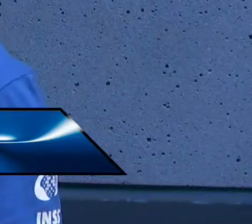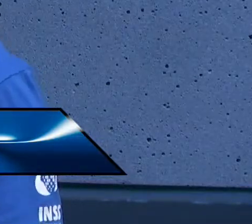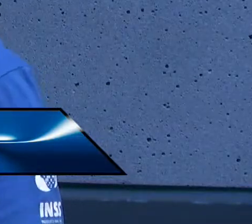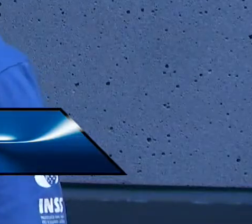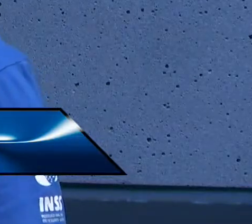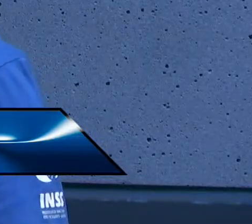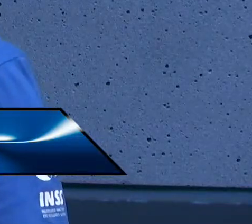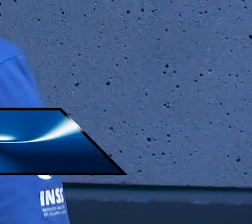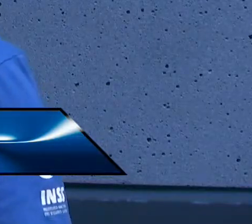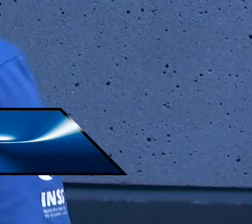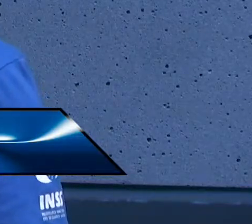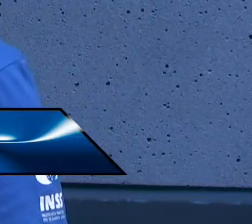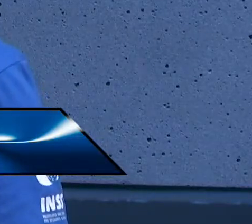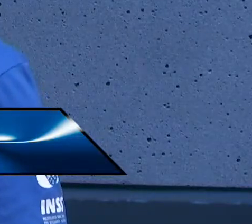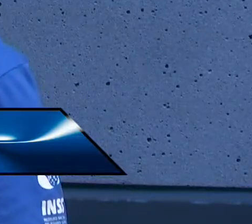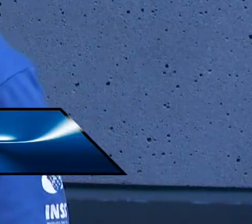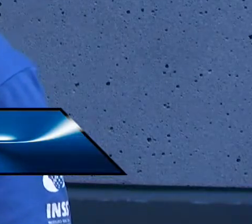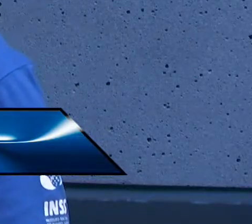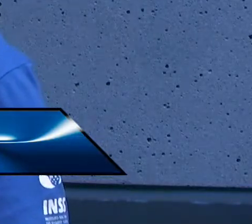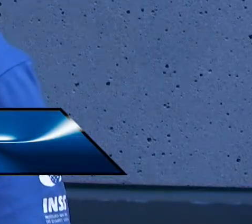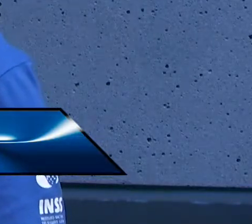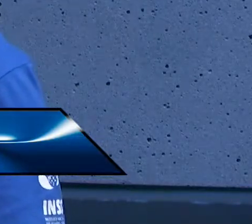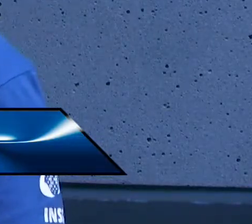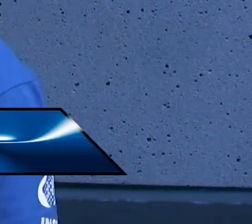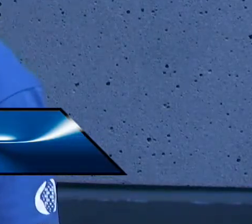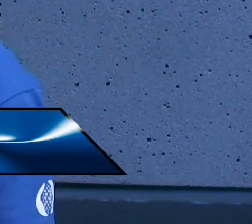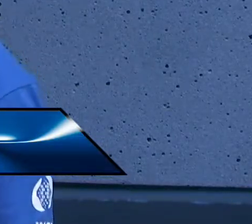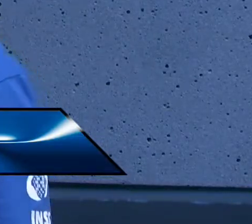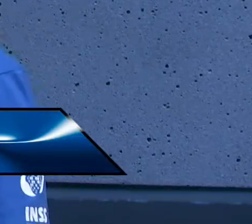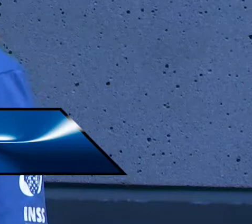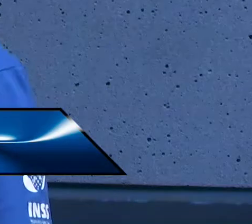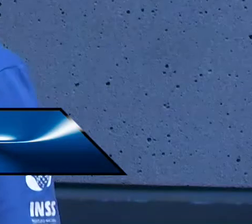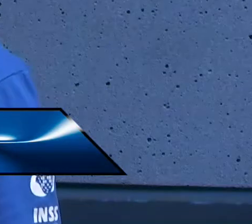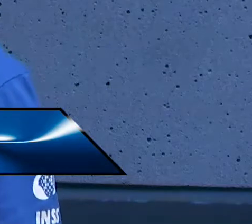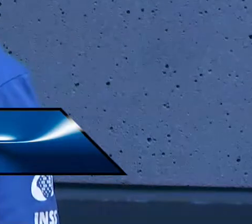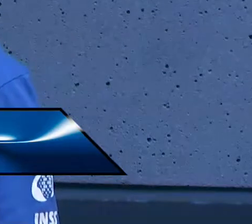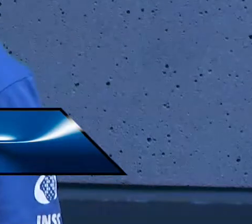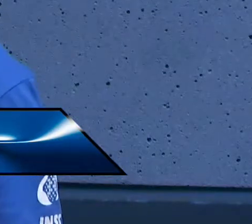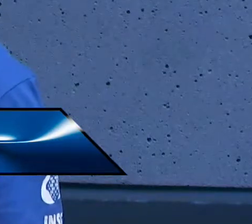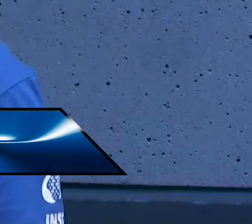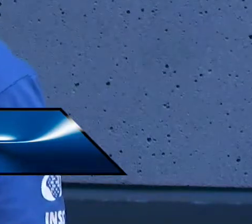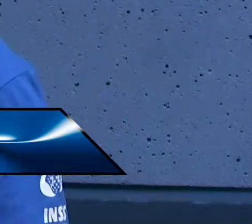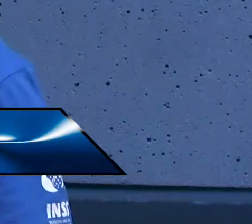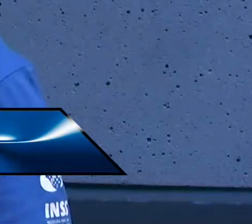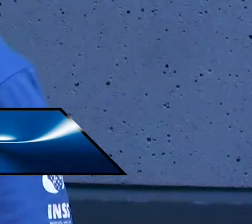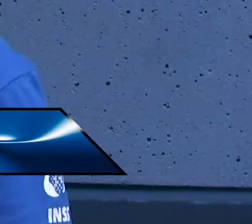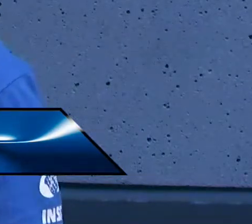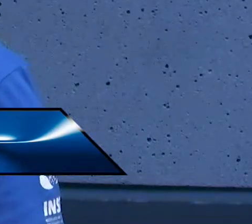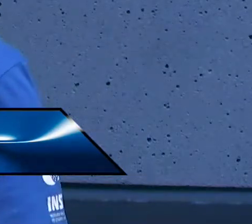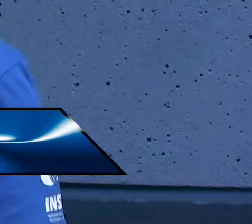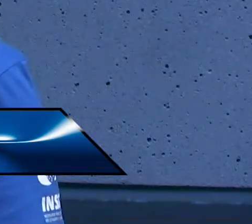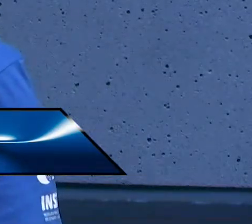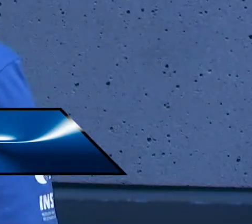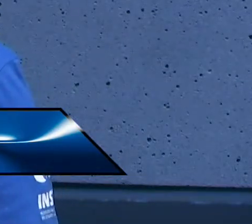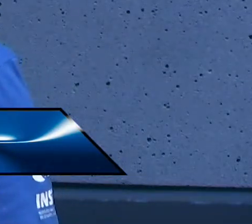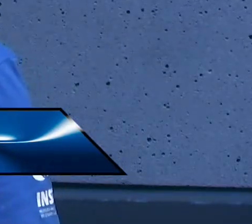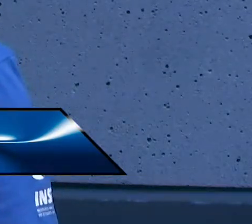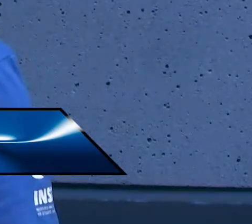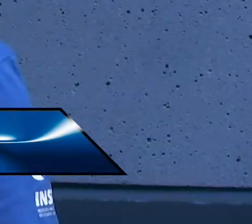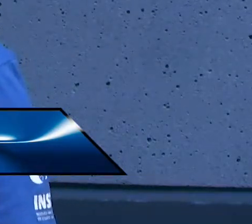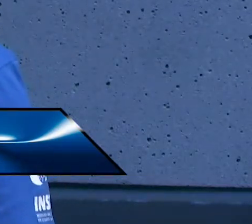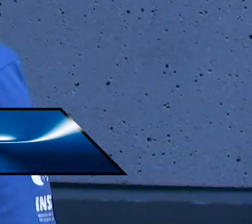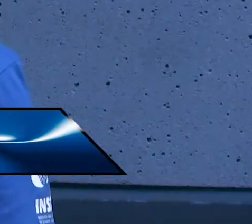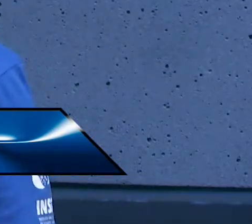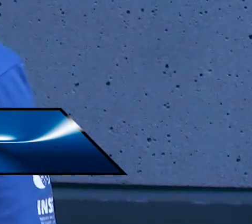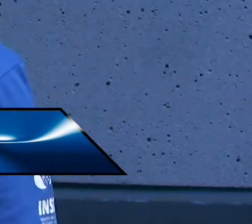Então, geralmente, as dúvidas vão nesse sentido. Então, tem que saber que é pessoa com deficiência, quem vai atestar isso é a perícia médica